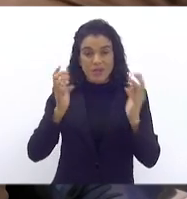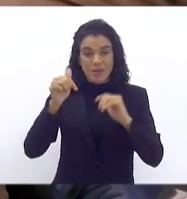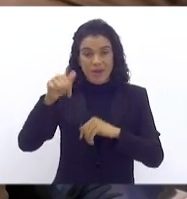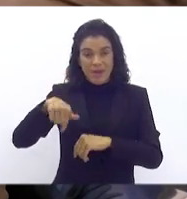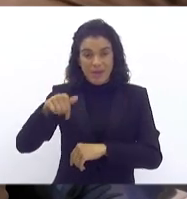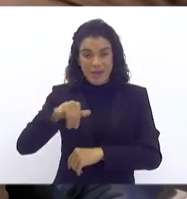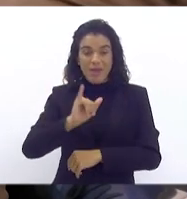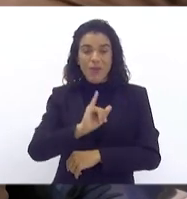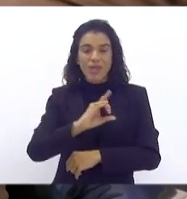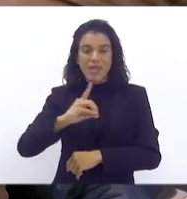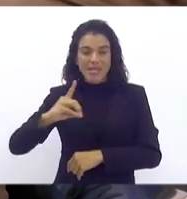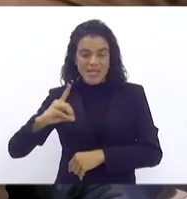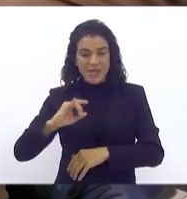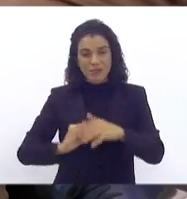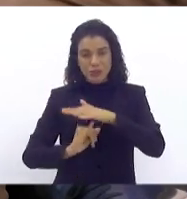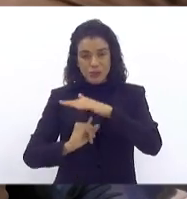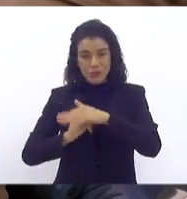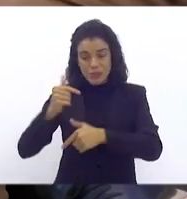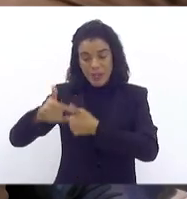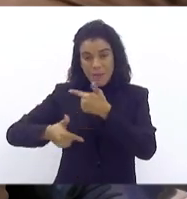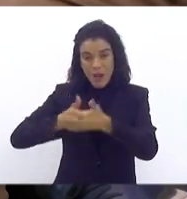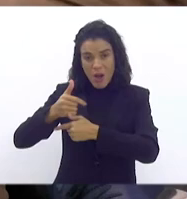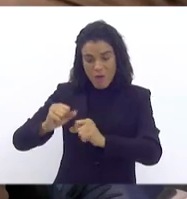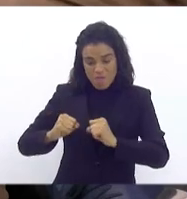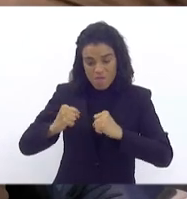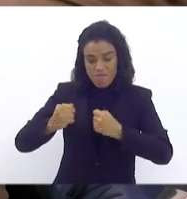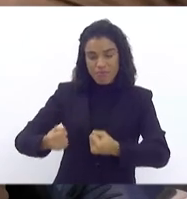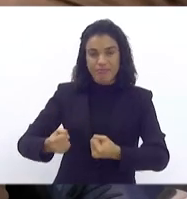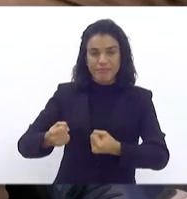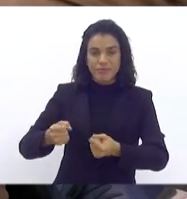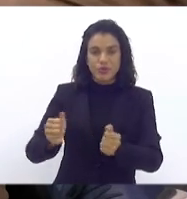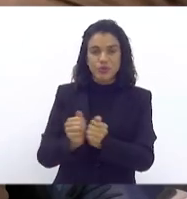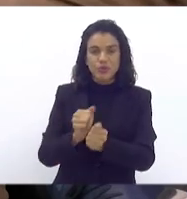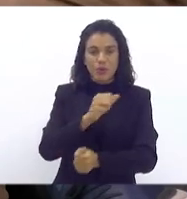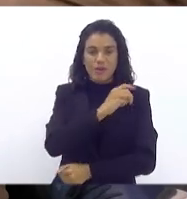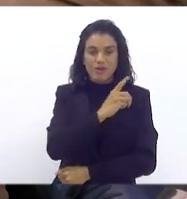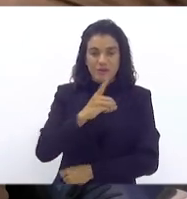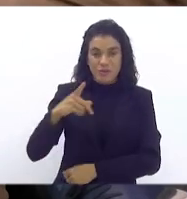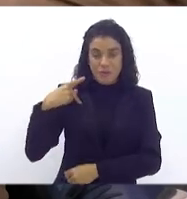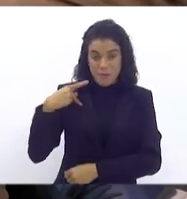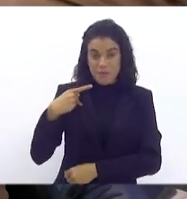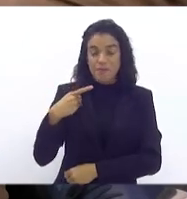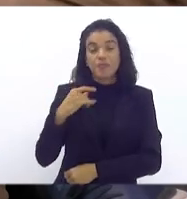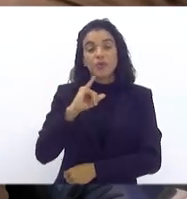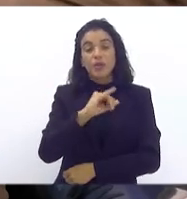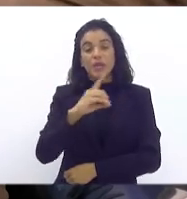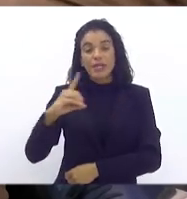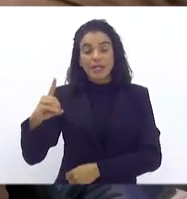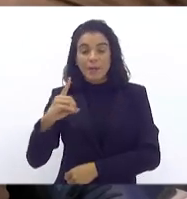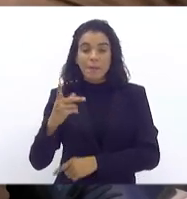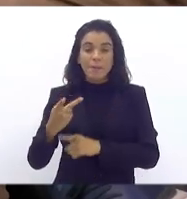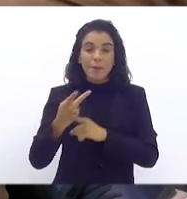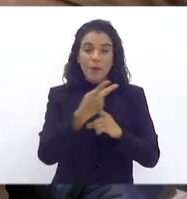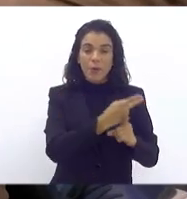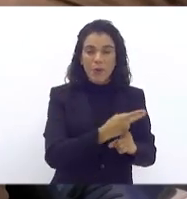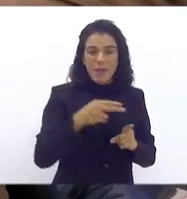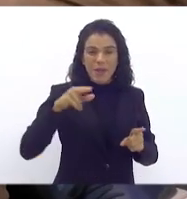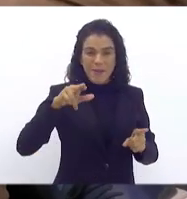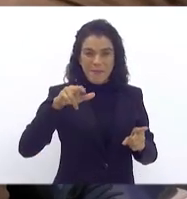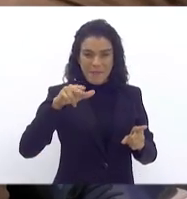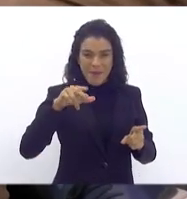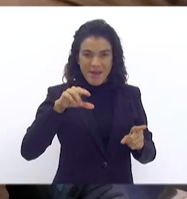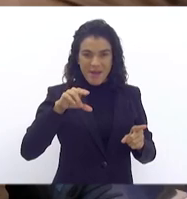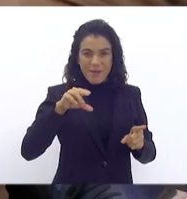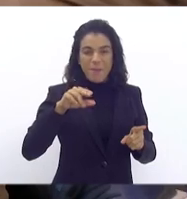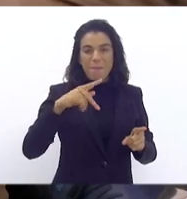iddd Trabalhou muito fortemente junto com a Defensoria Pública daqui do Rio o iddd foi procurado pela irmã do Paulo Alberto da Silva